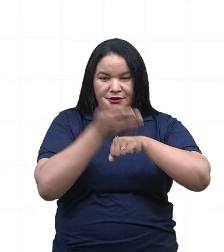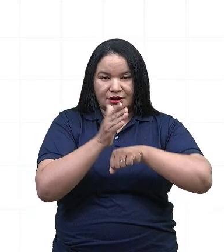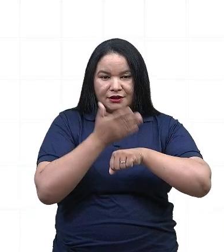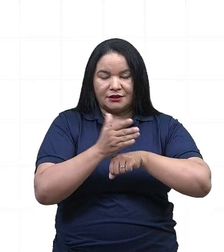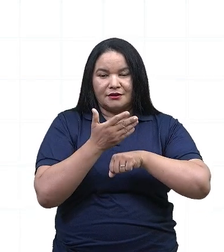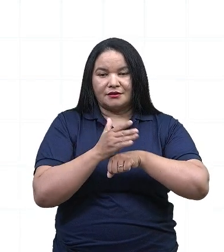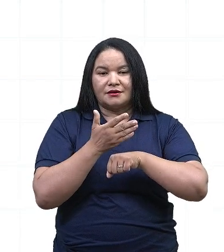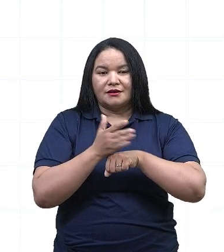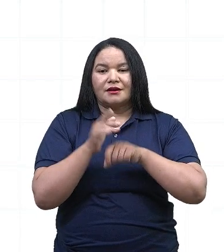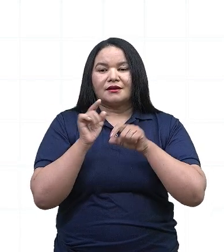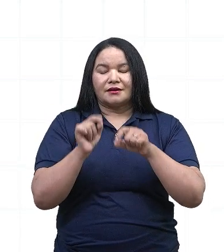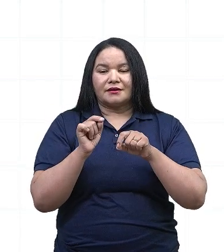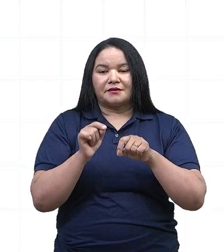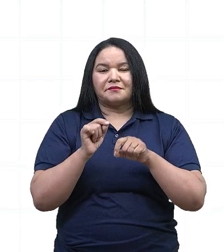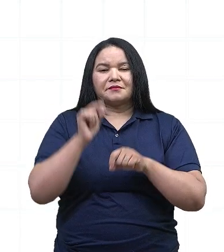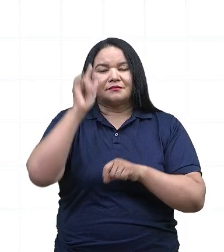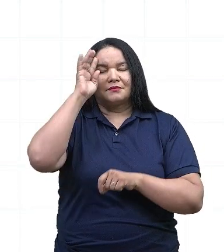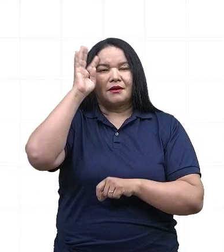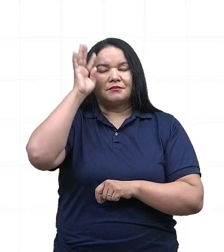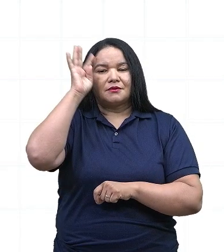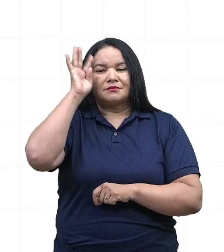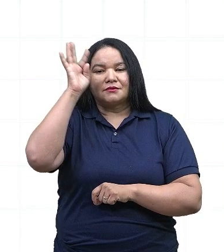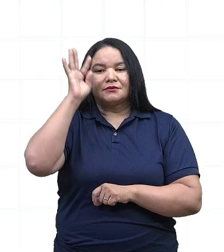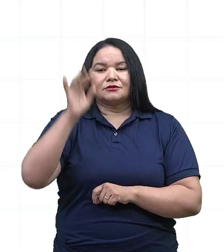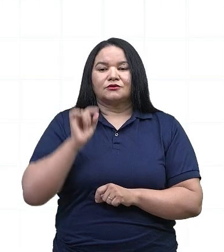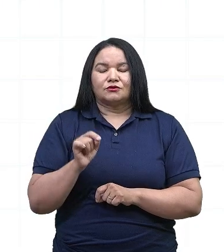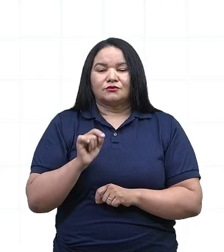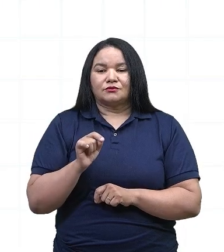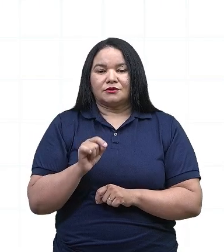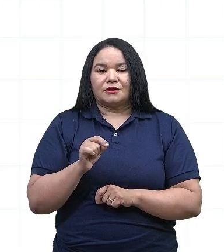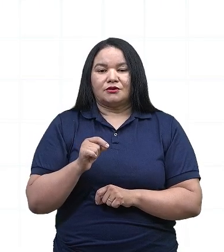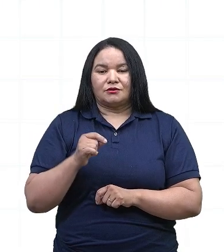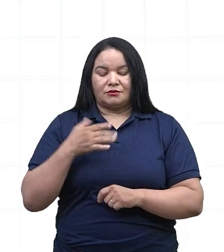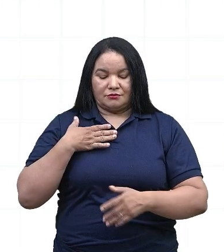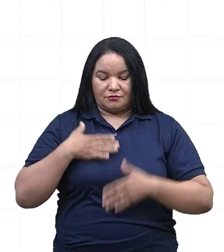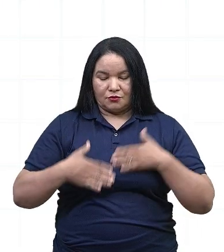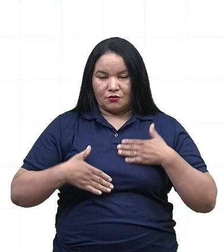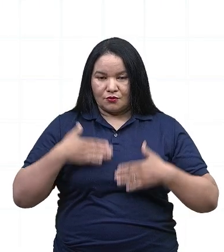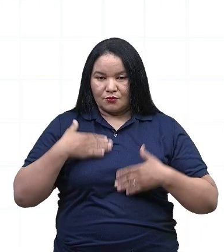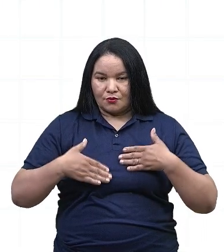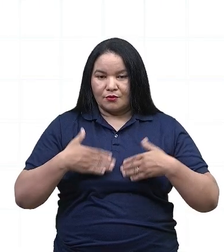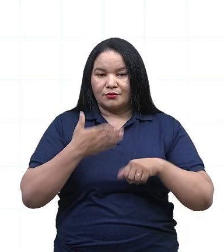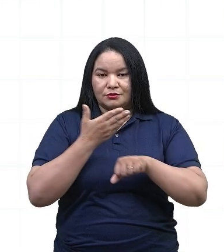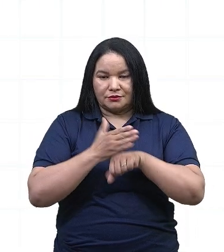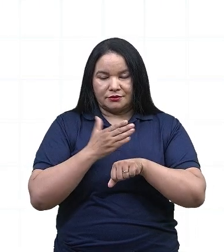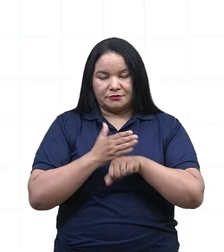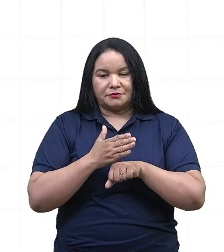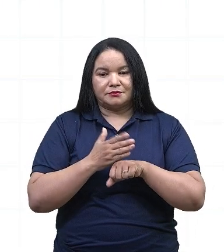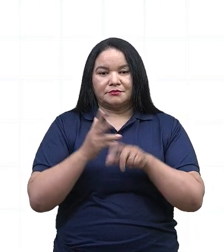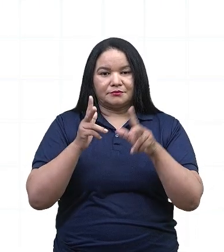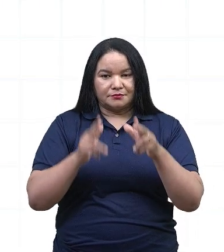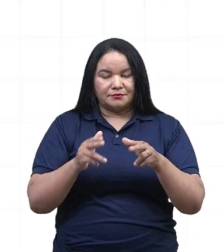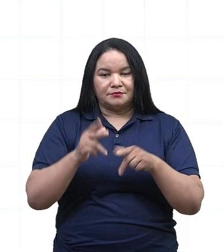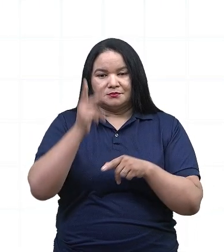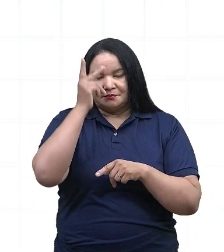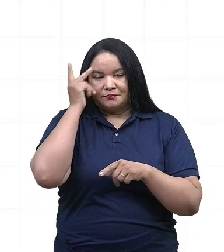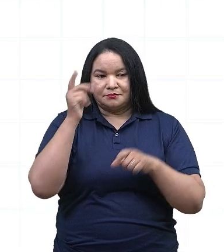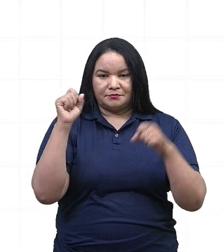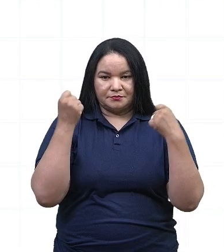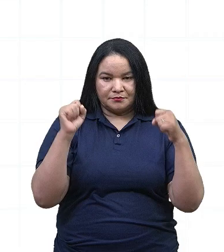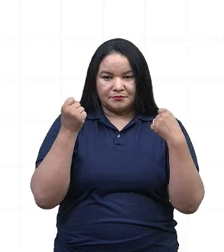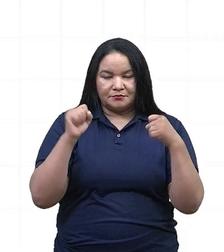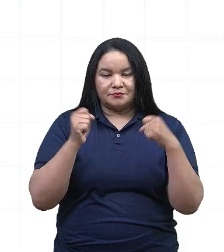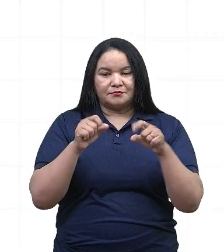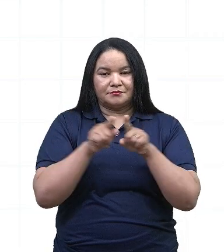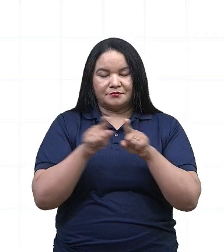fitness, eles pensam, né, eles projetam o condicionamento físico, tal qual uma pessoa que vai para a academia, porém eles fazem essa